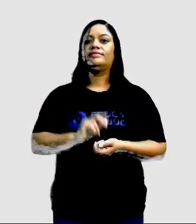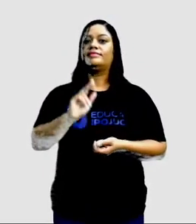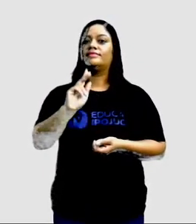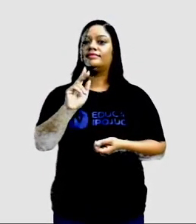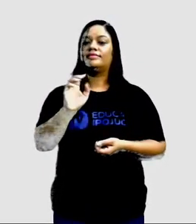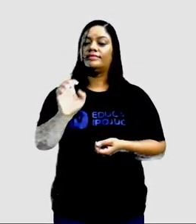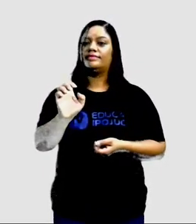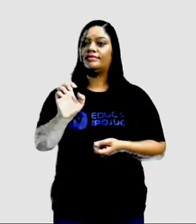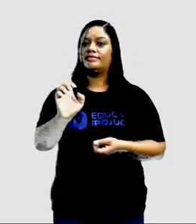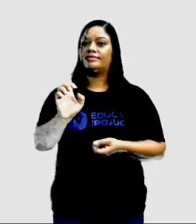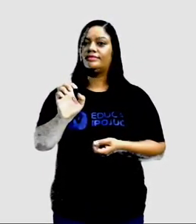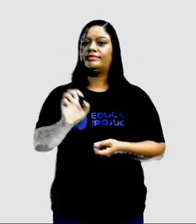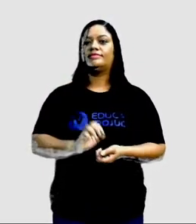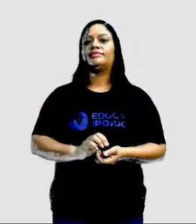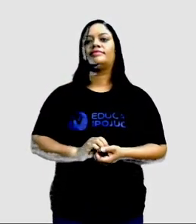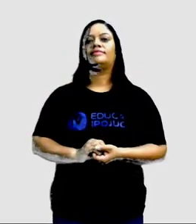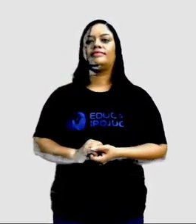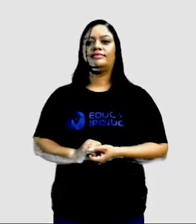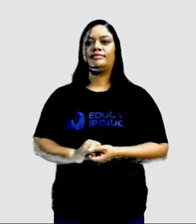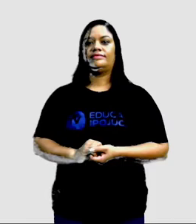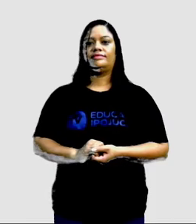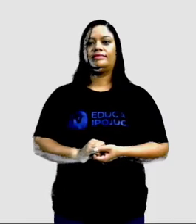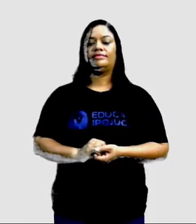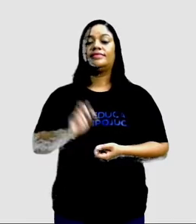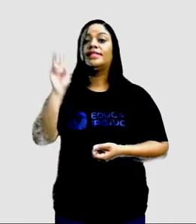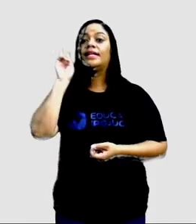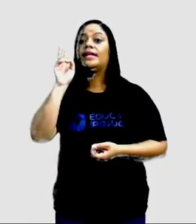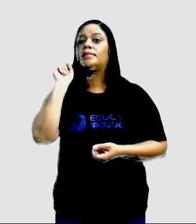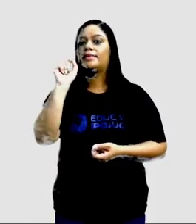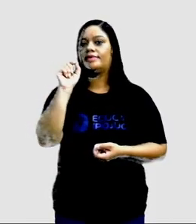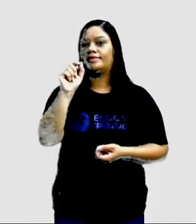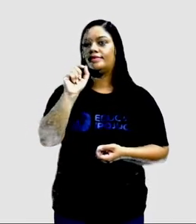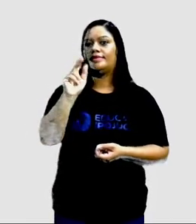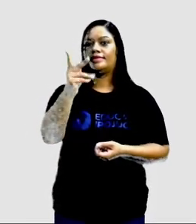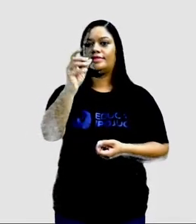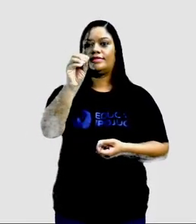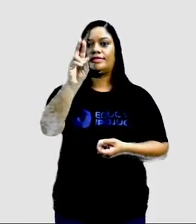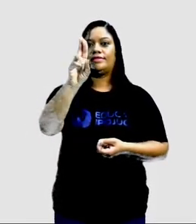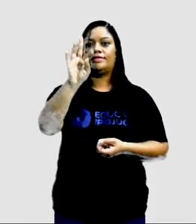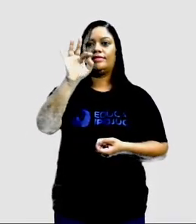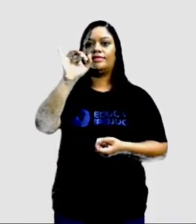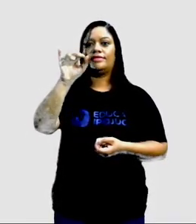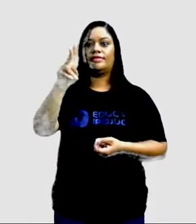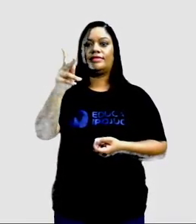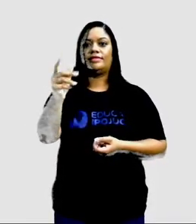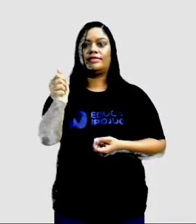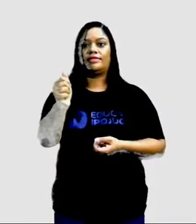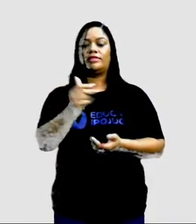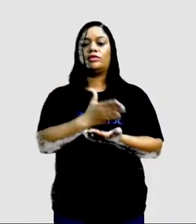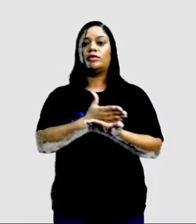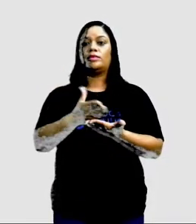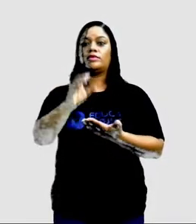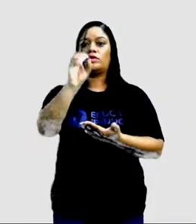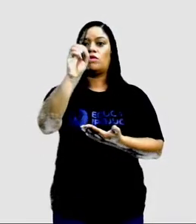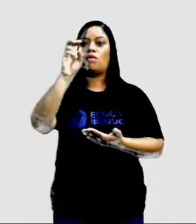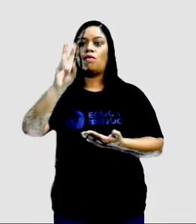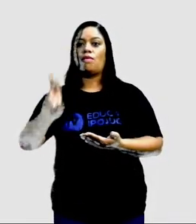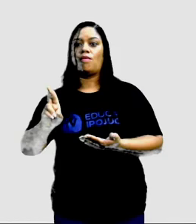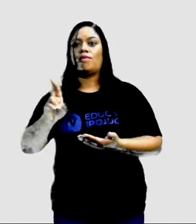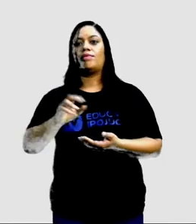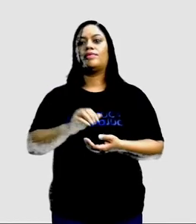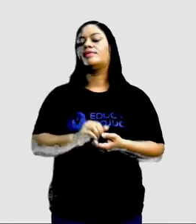herança, é. Lembrando que hortinha, a gente começa a sílaba com or, não é isso?